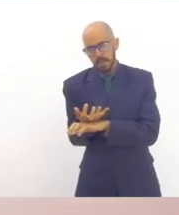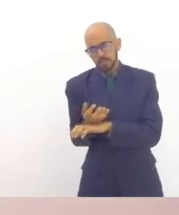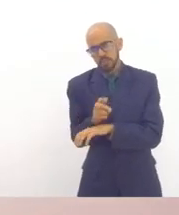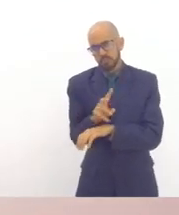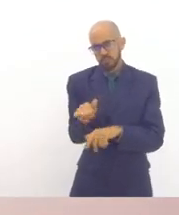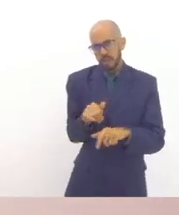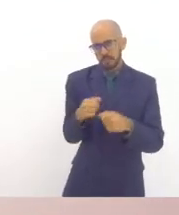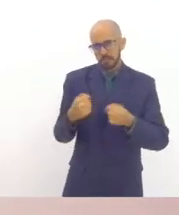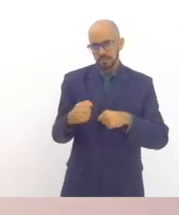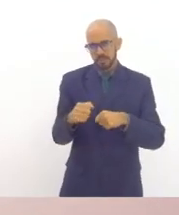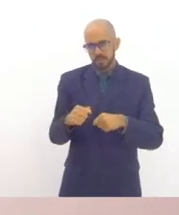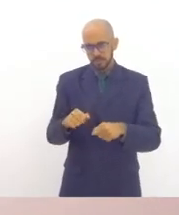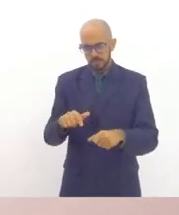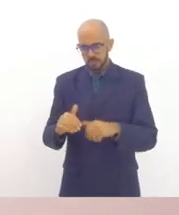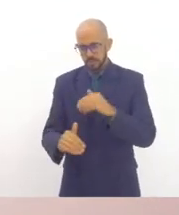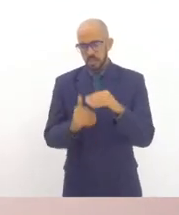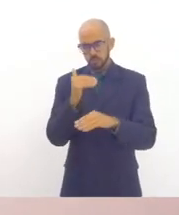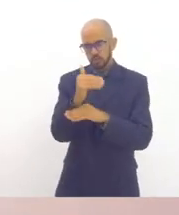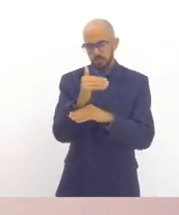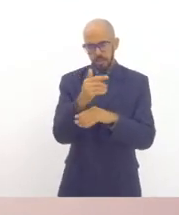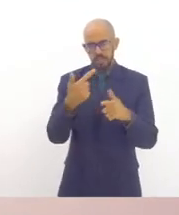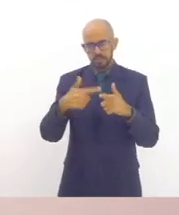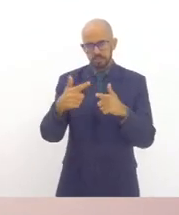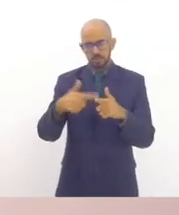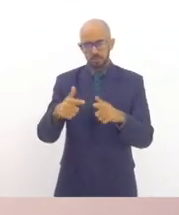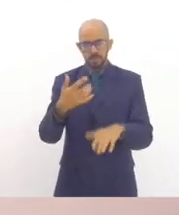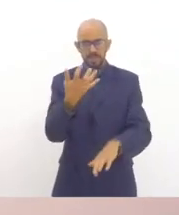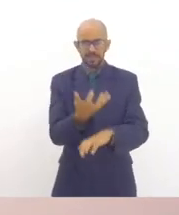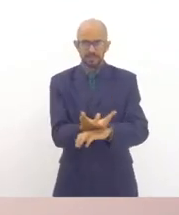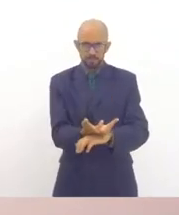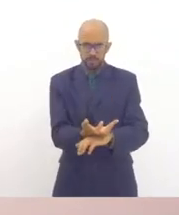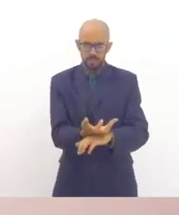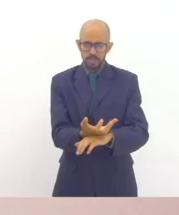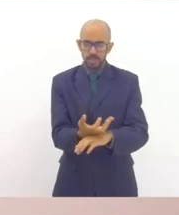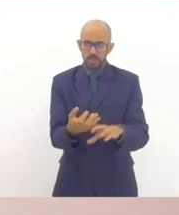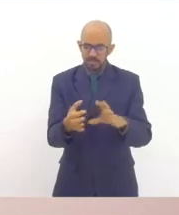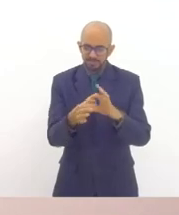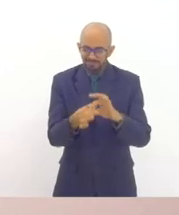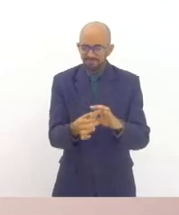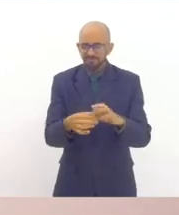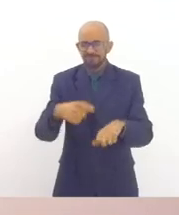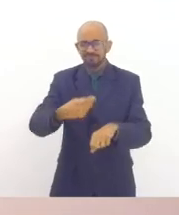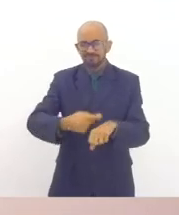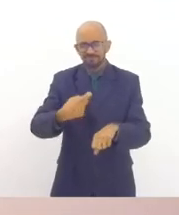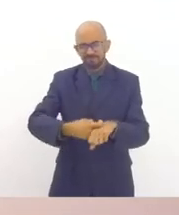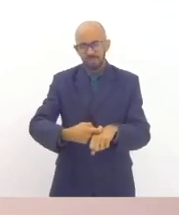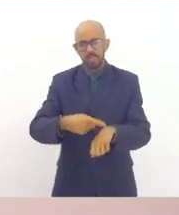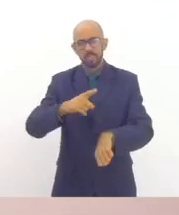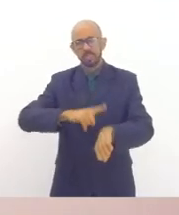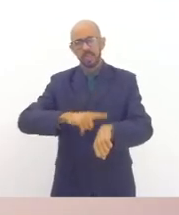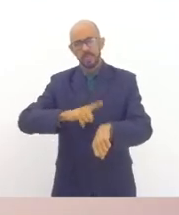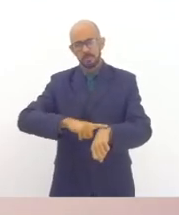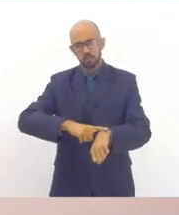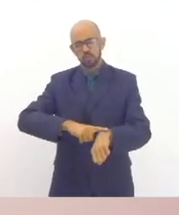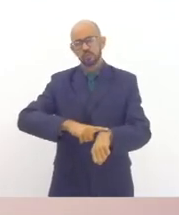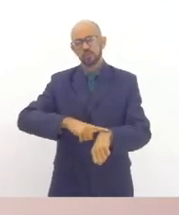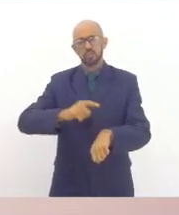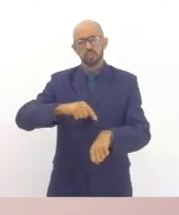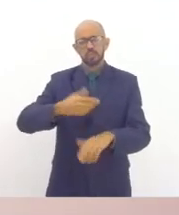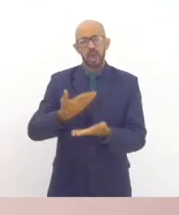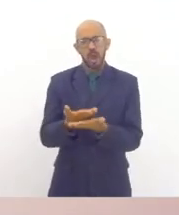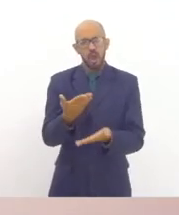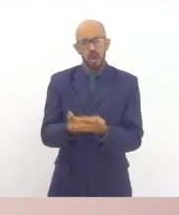enfrentar a caixinha disciplinar que tem nos amarrado tanto em discussões de tempos de aula e